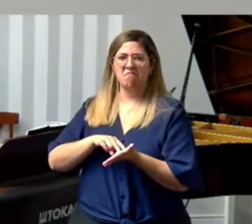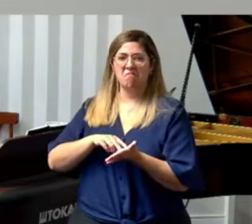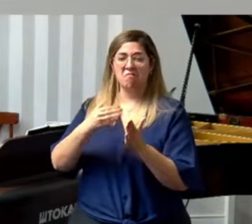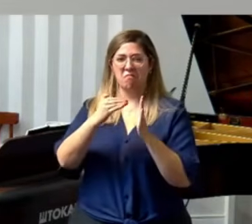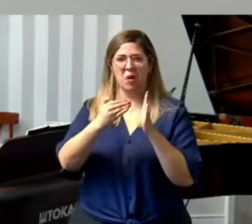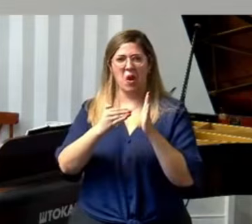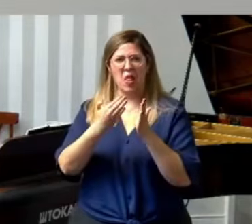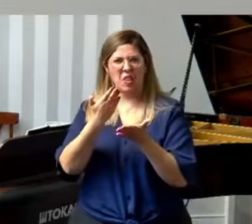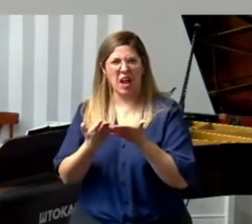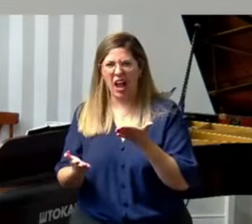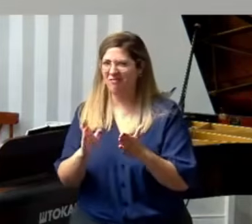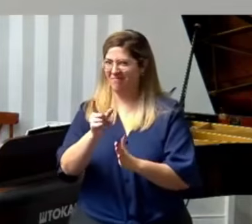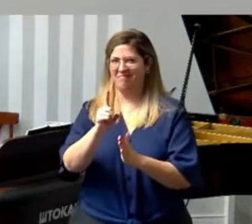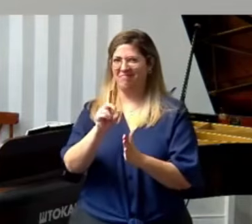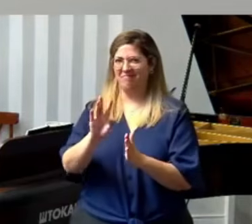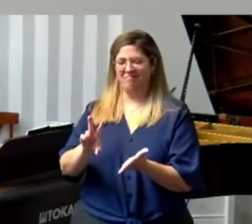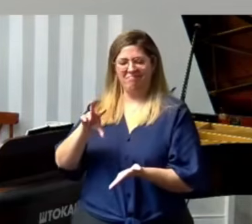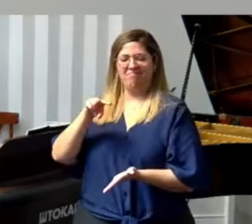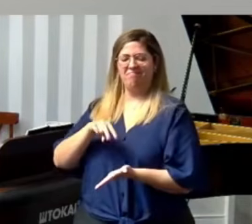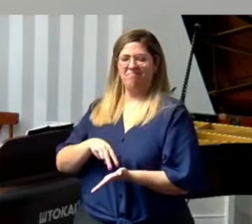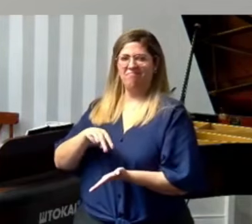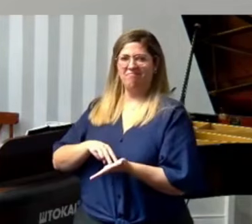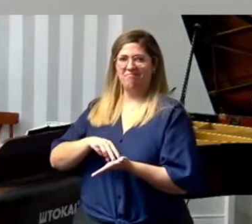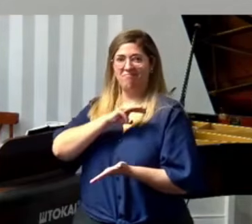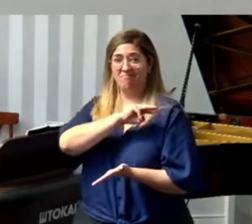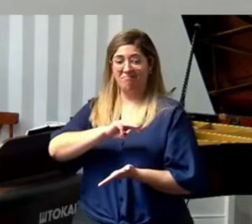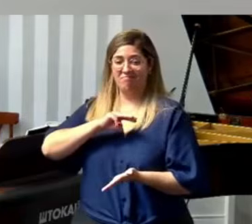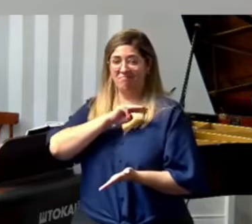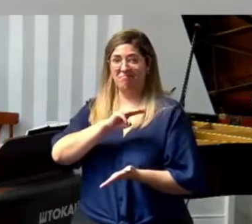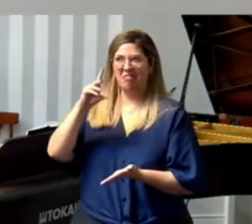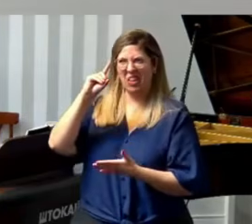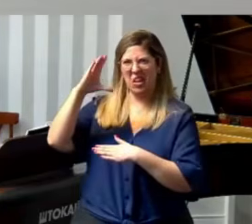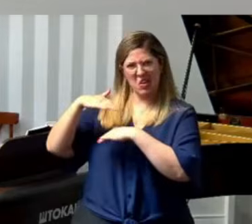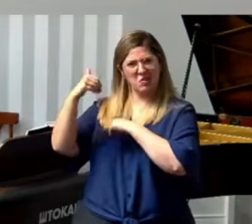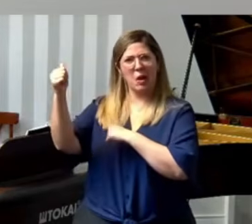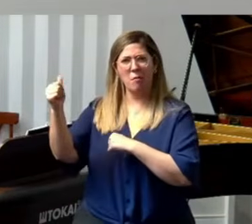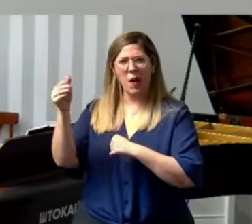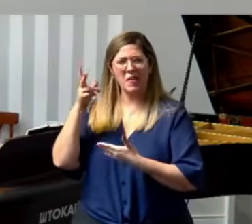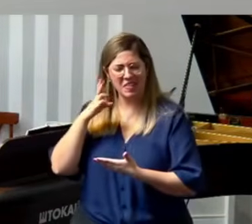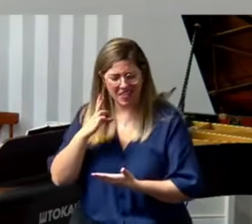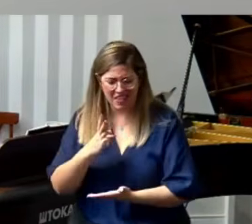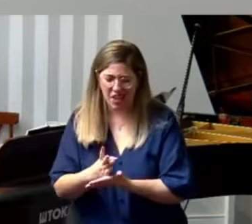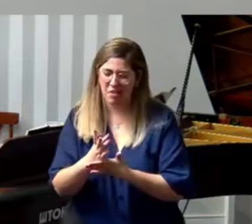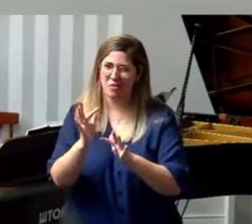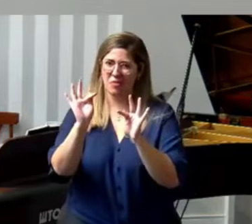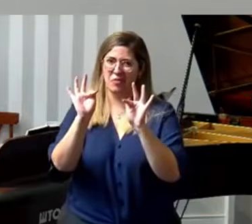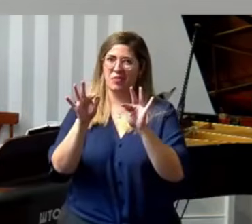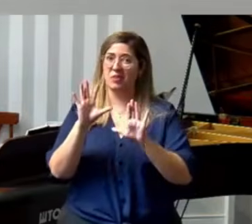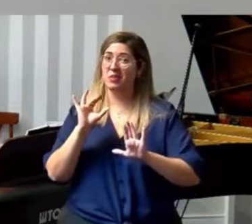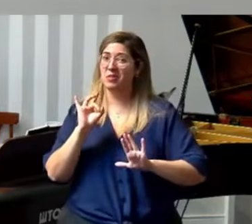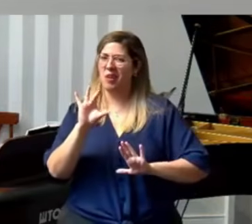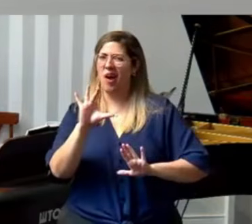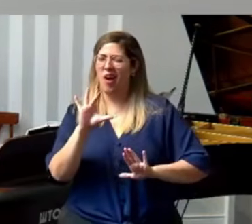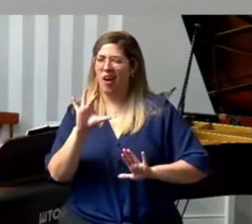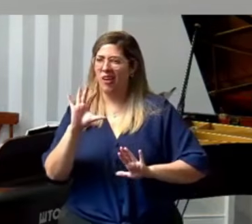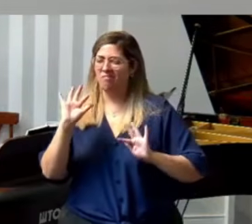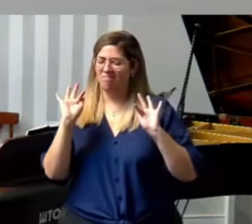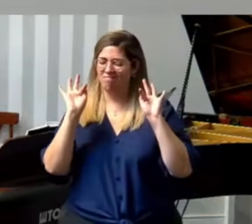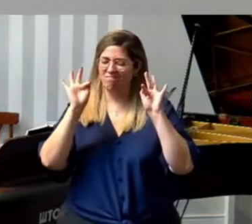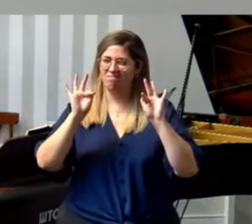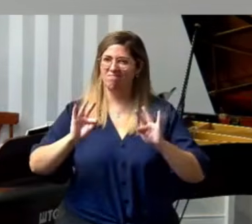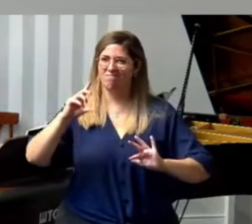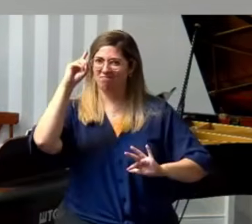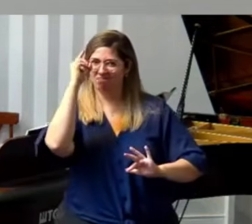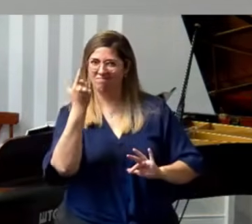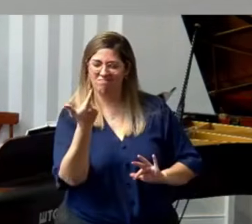frustrado. Essa é a missão que não pode acabar. Aliás, o único a colocar fim nela é o próprio rei, quando entregar